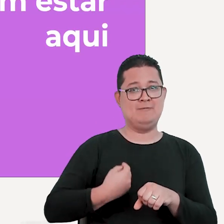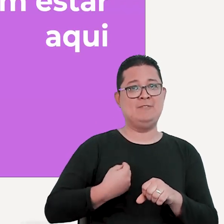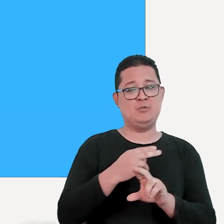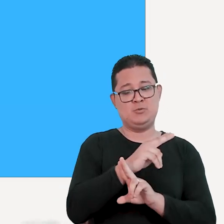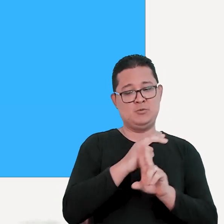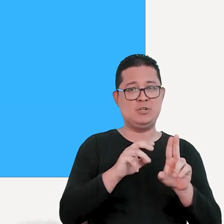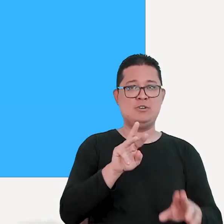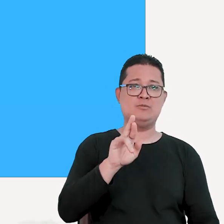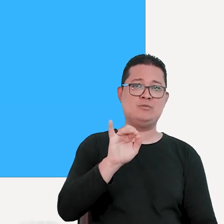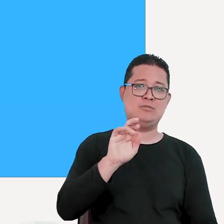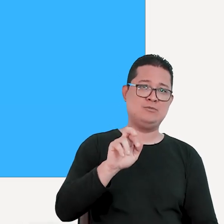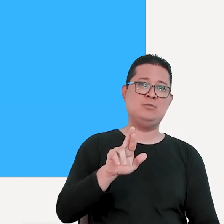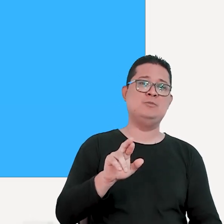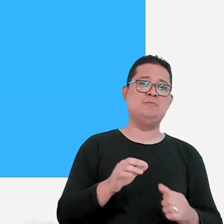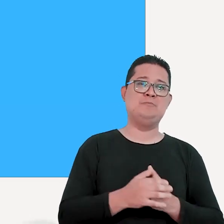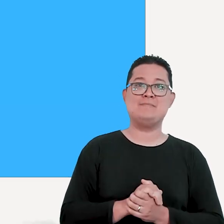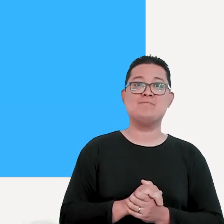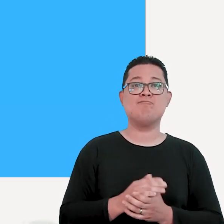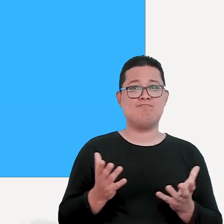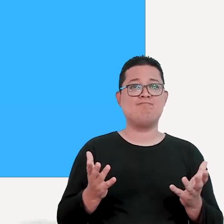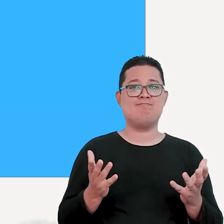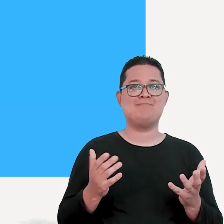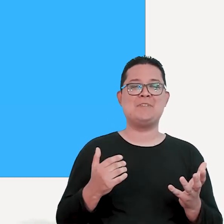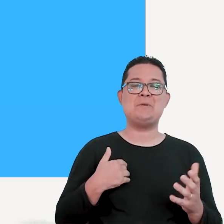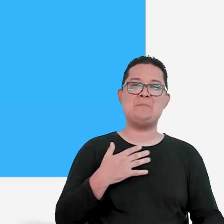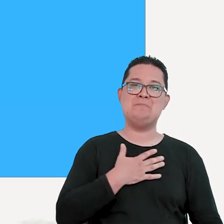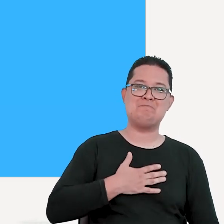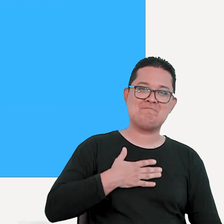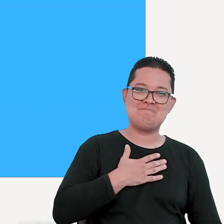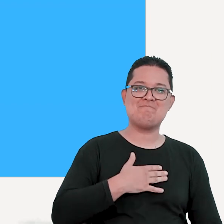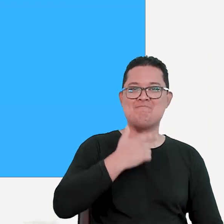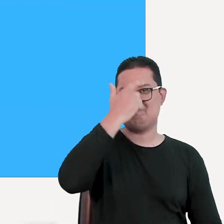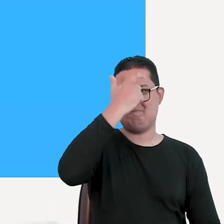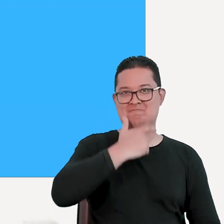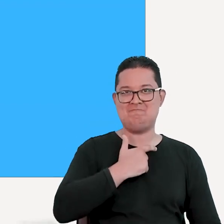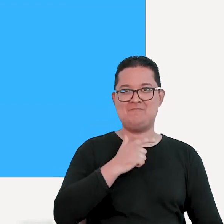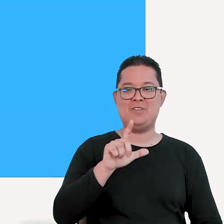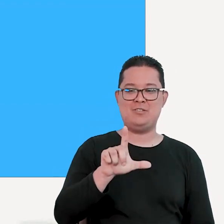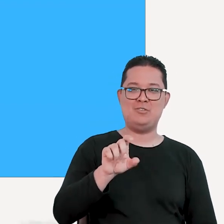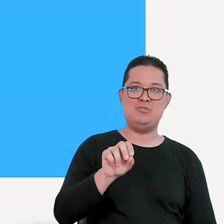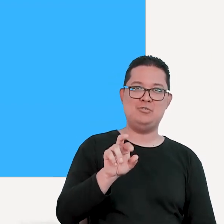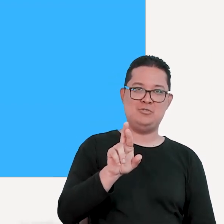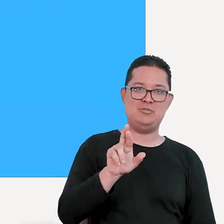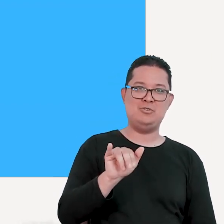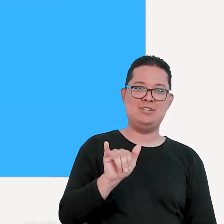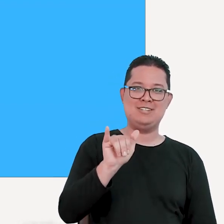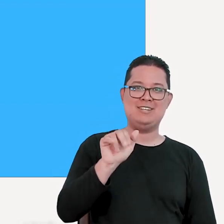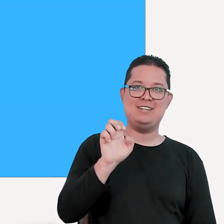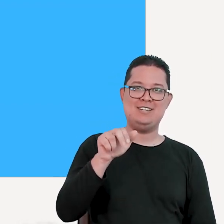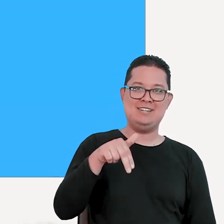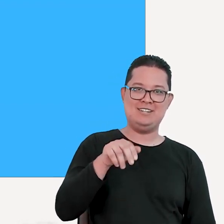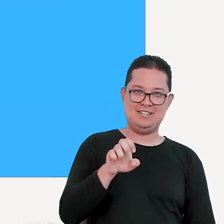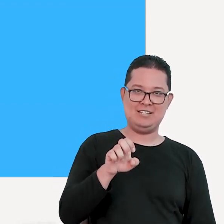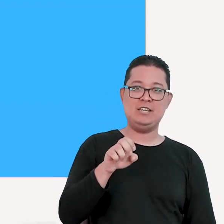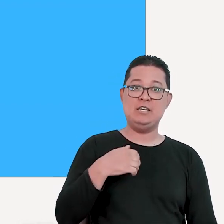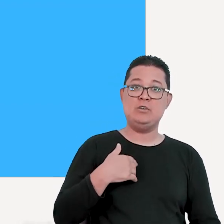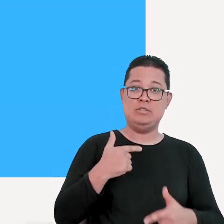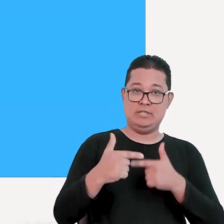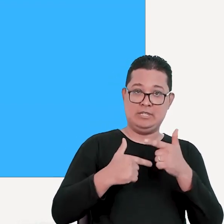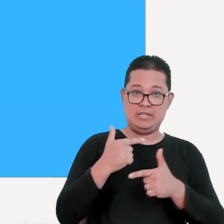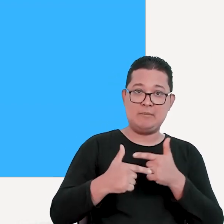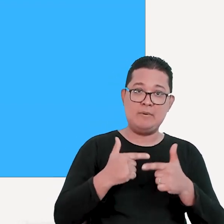Writer. Então, prazer, gente. Eu sou a Loriene, mas podem me chamar de Lori. Eu sou Relações Públicas